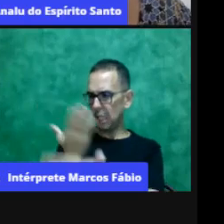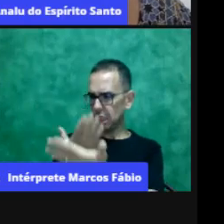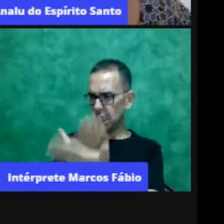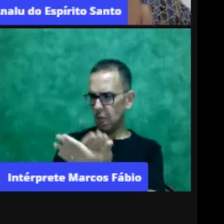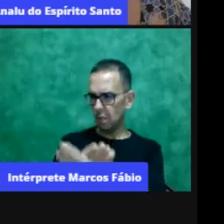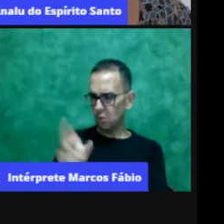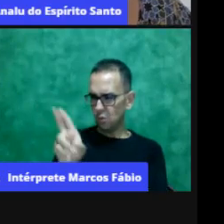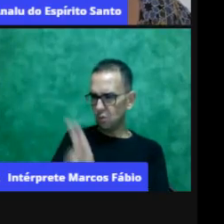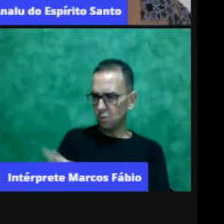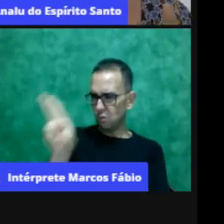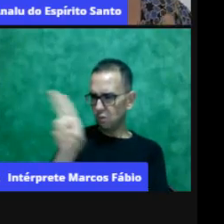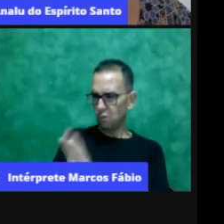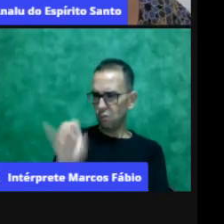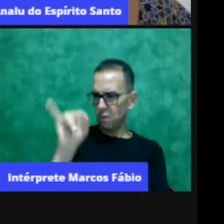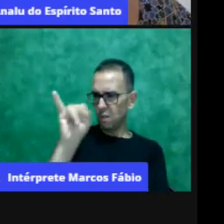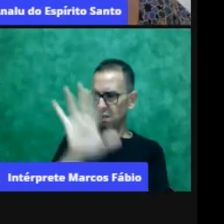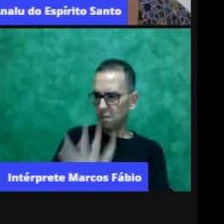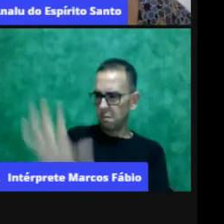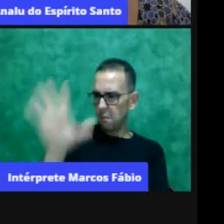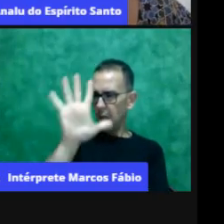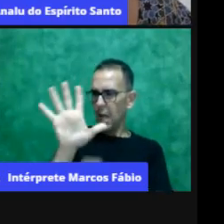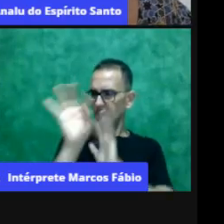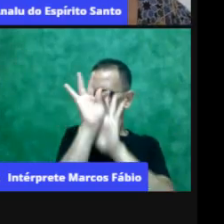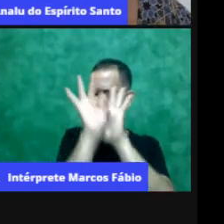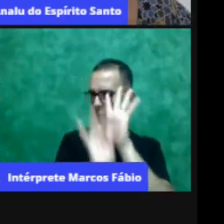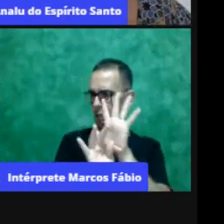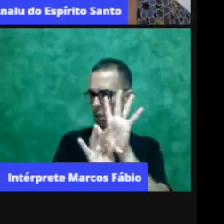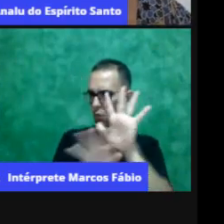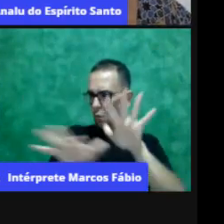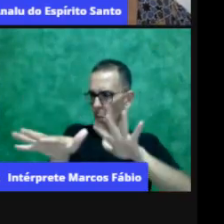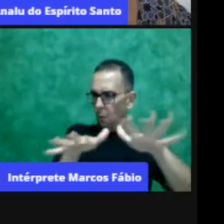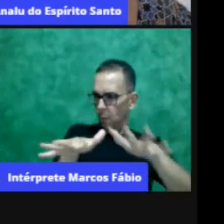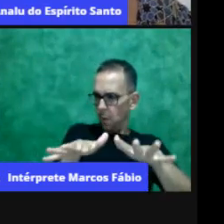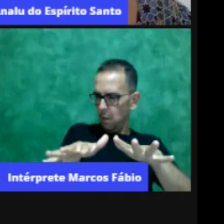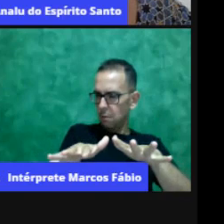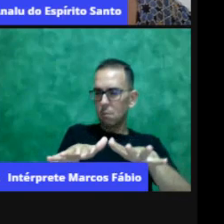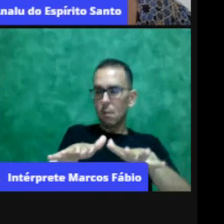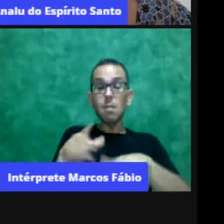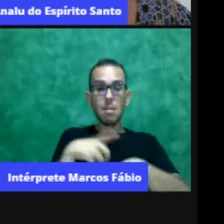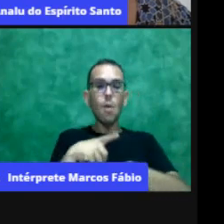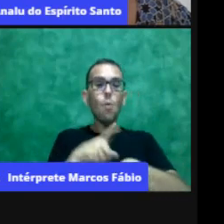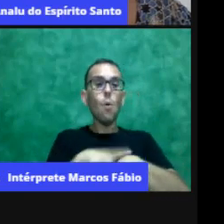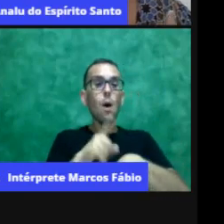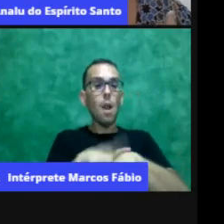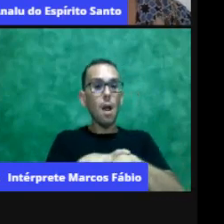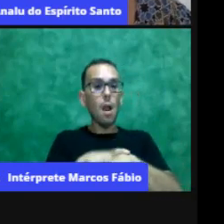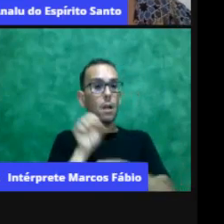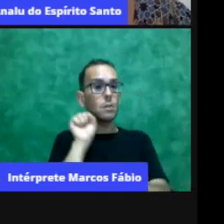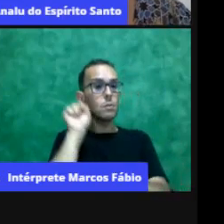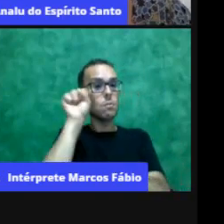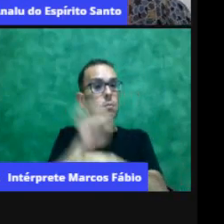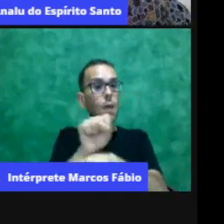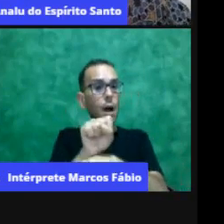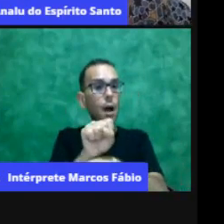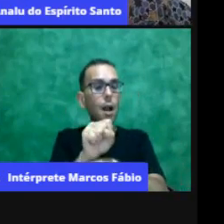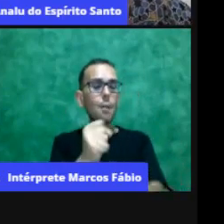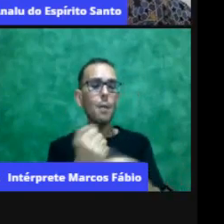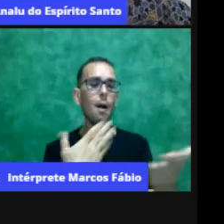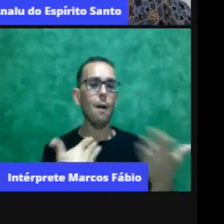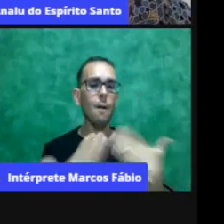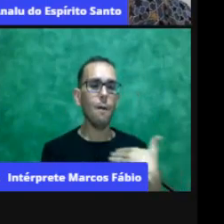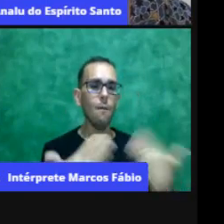usa só imagens, textos, movimentos. Tem um horário que a gente para conversar e que